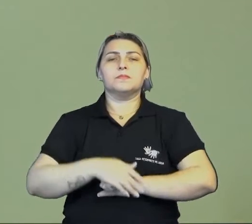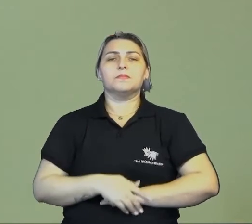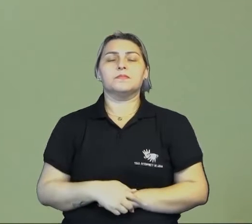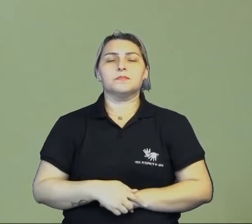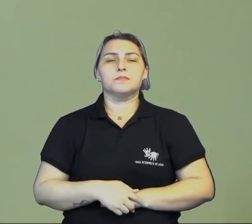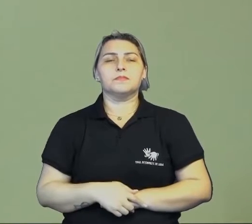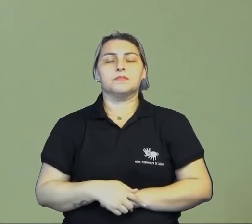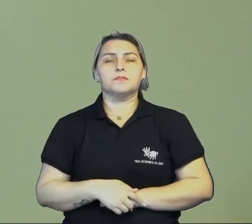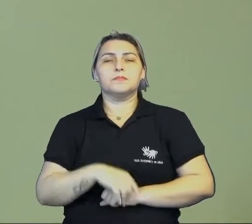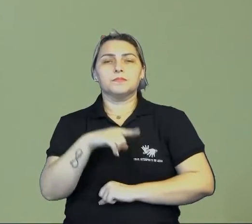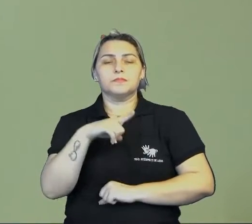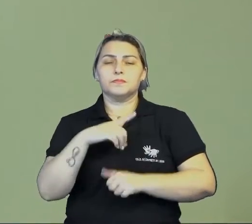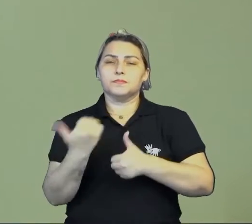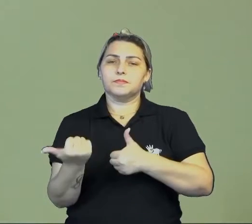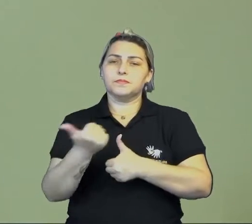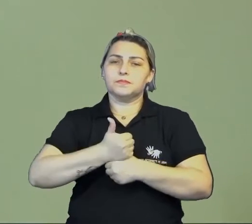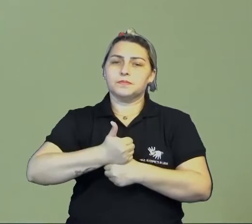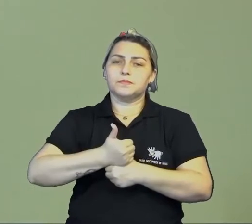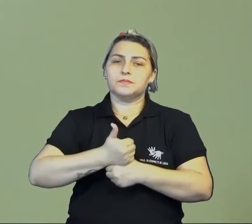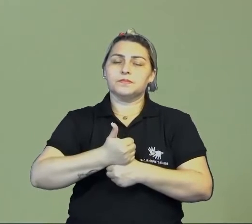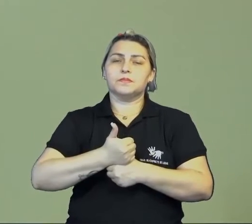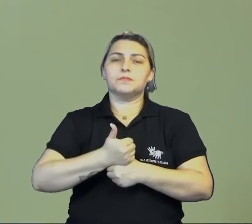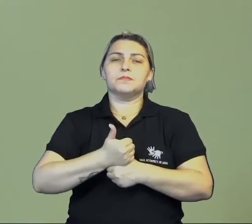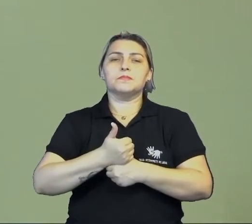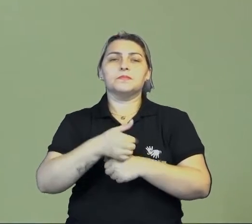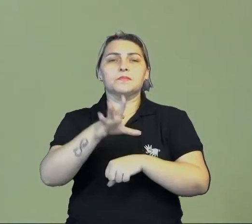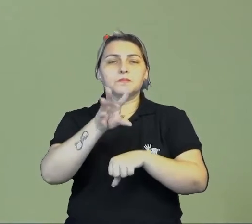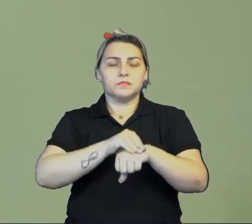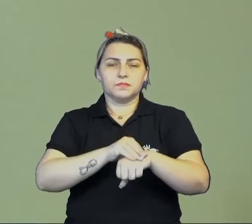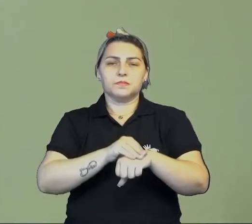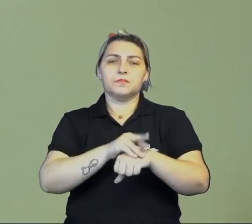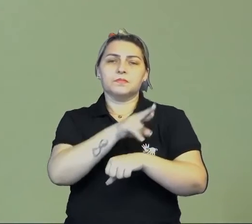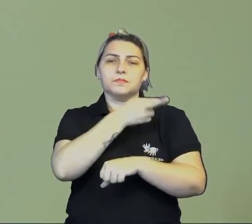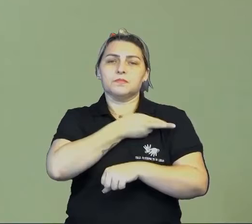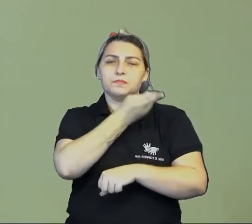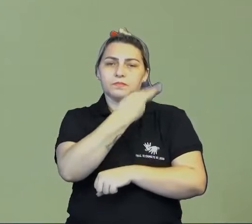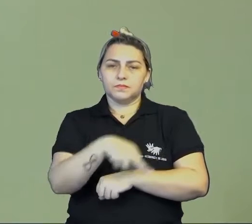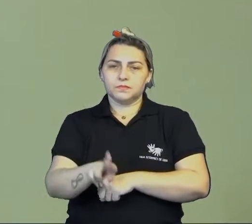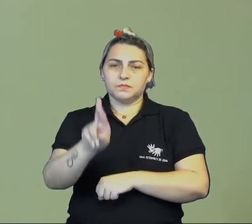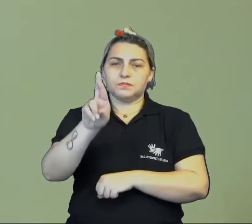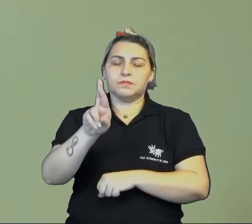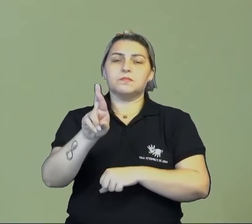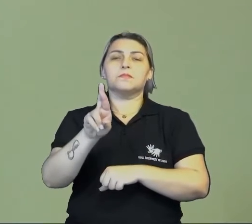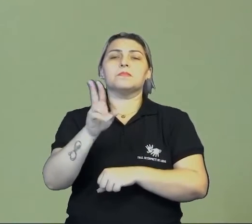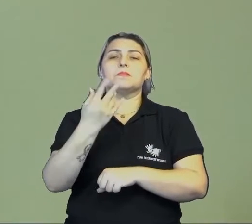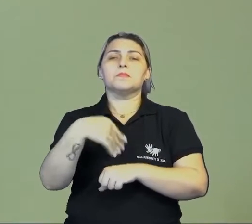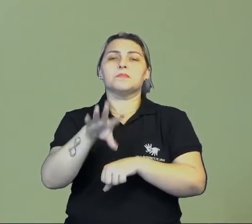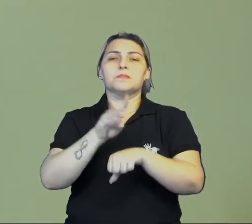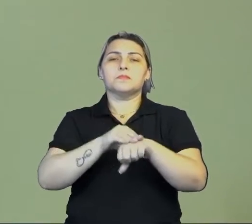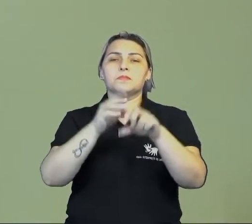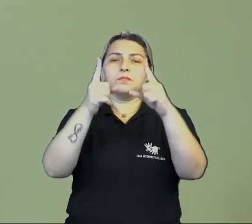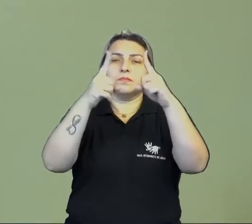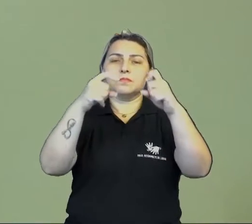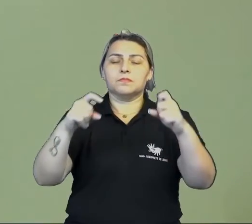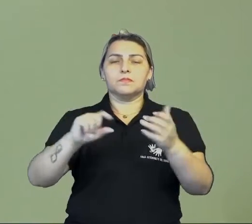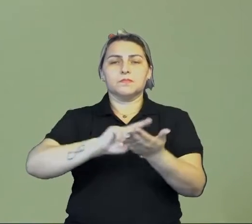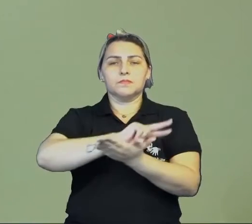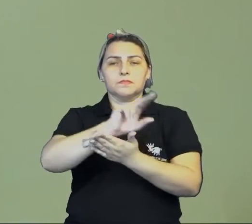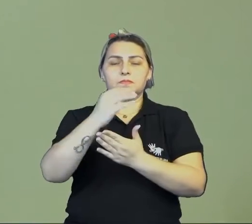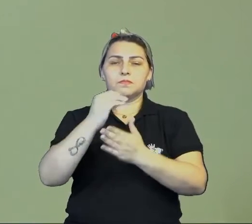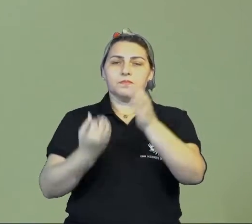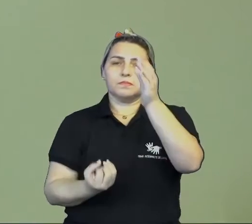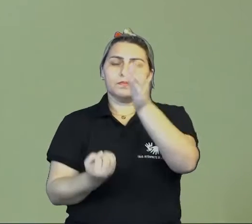Então, ocorreu essa substituição do conhecimento religioso para o conhecimento científico, várias ciências